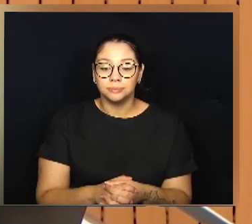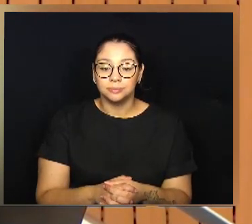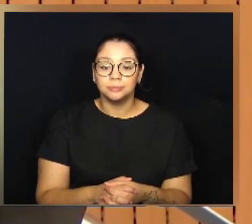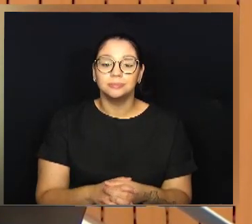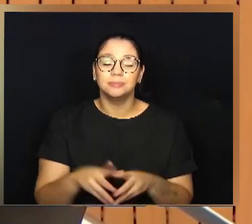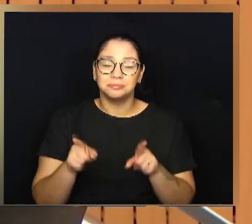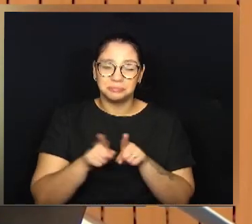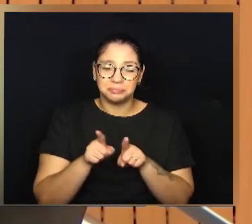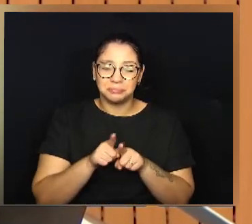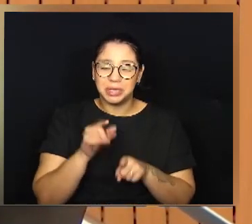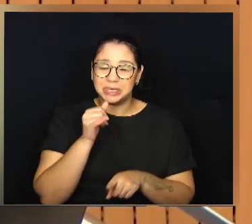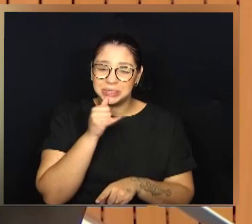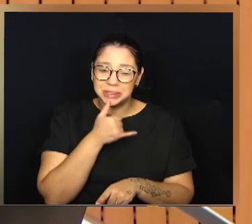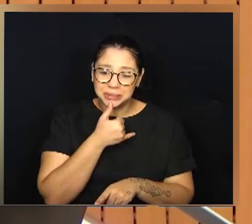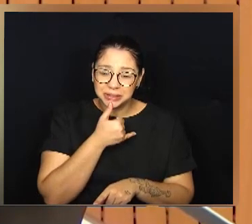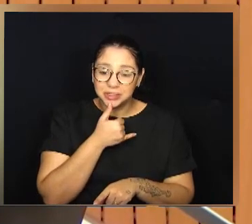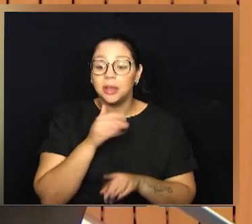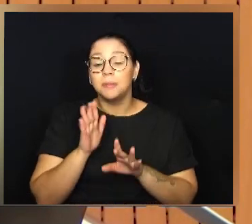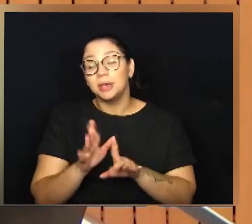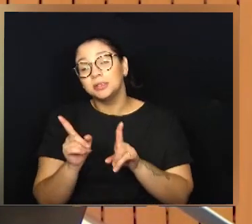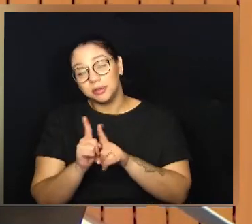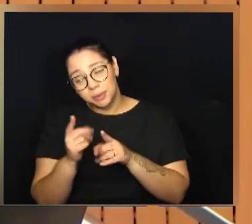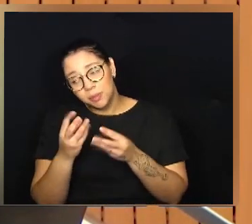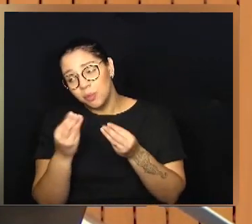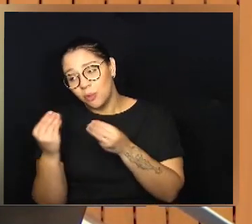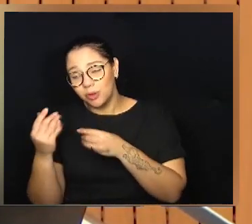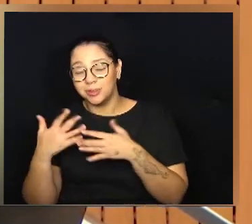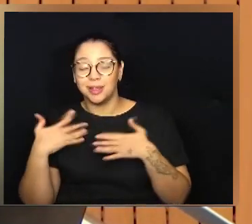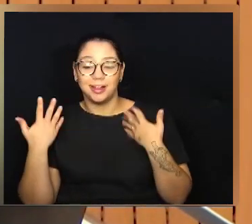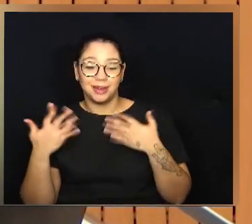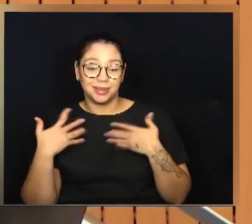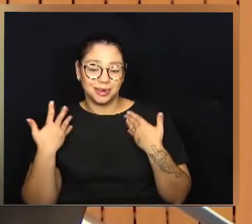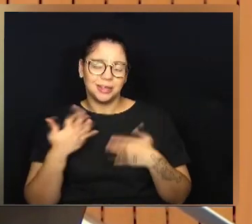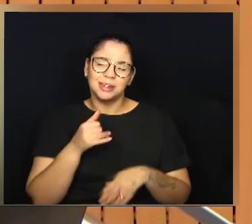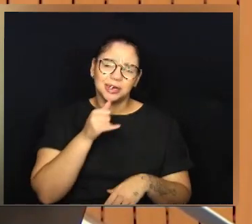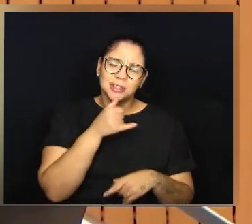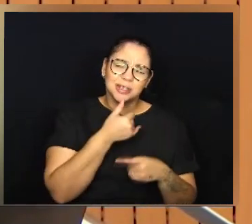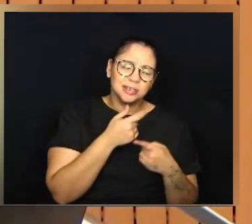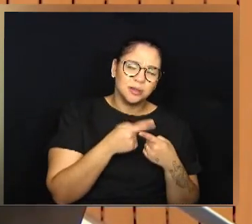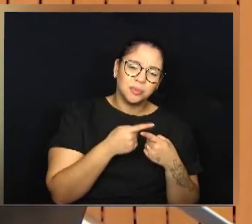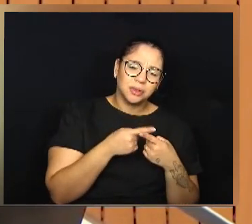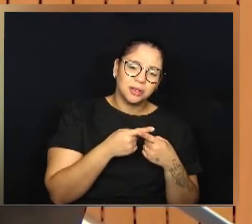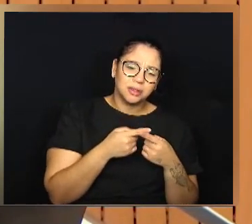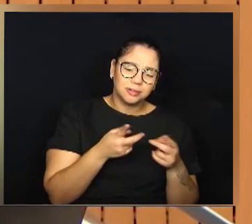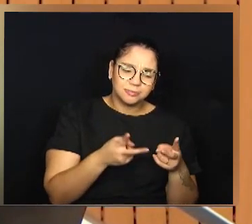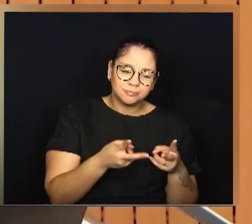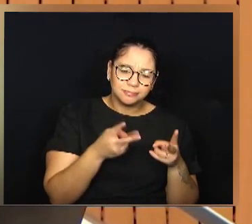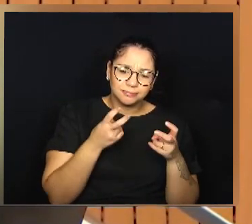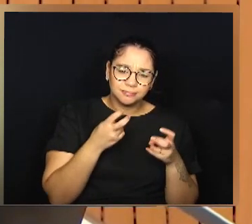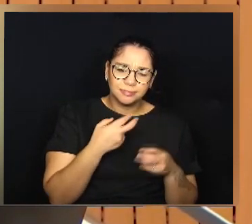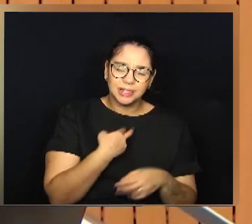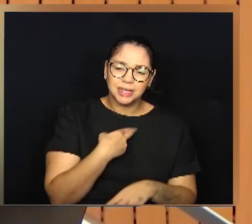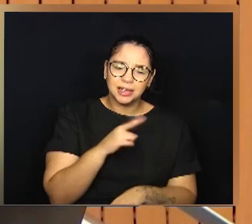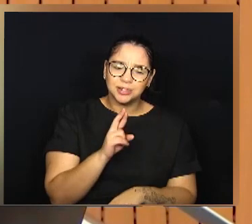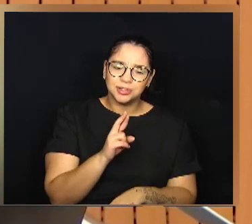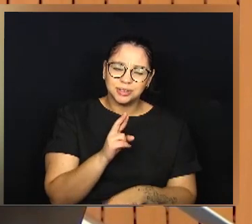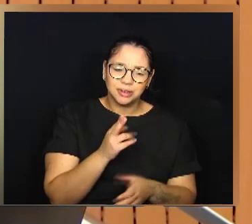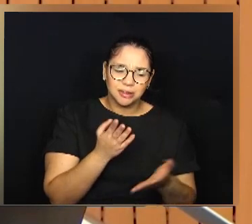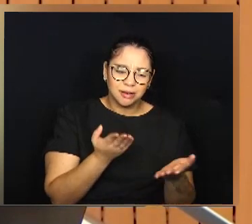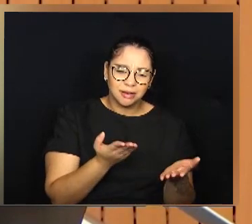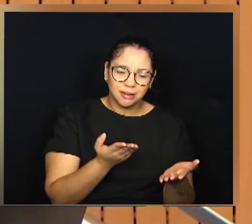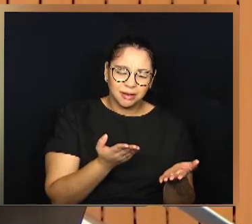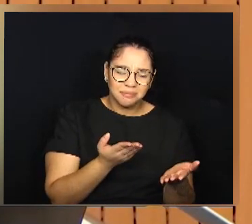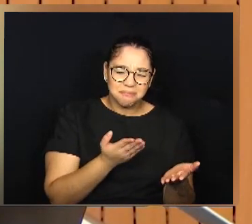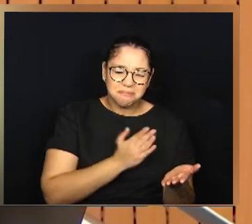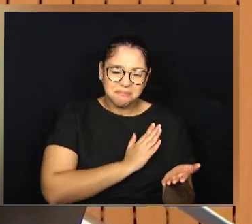de muita tristeza mas também de muita alegria tristeza de ver a nossa